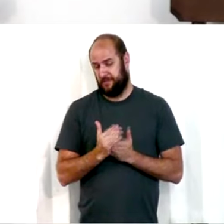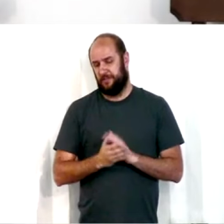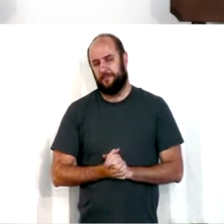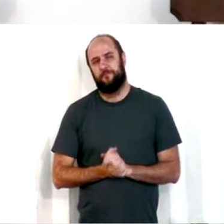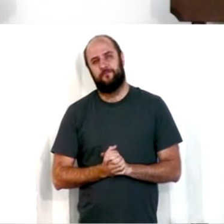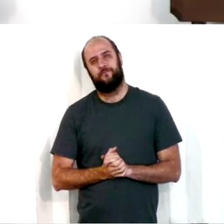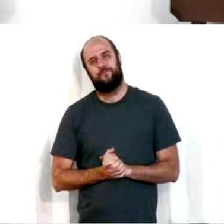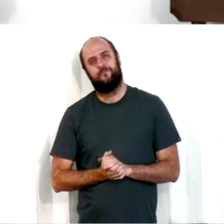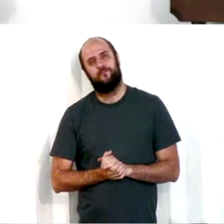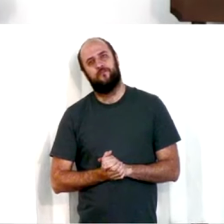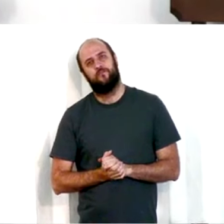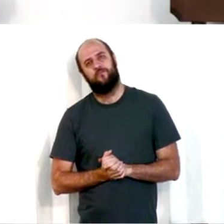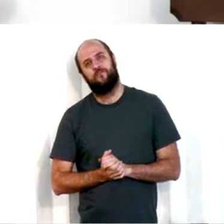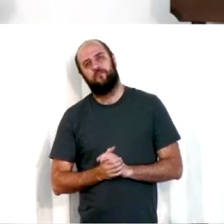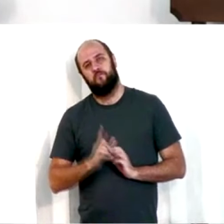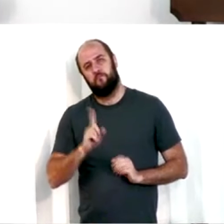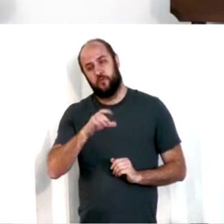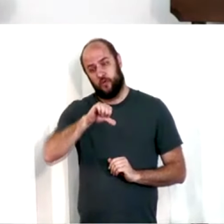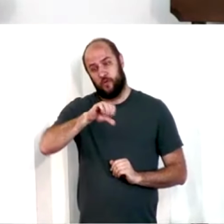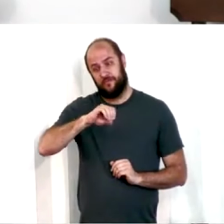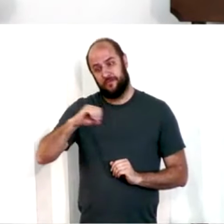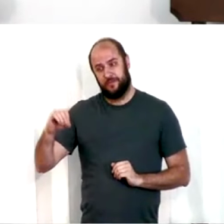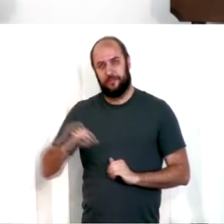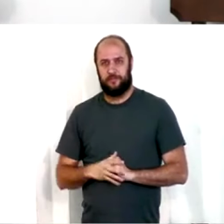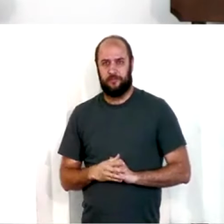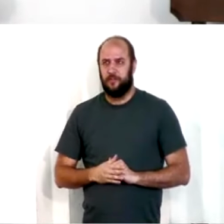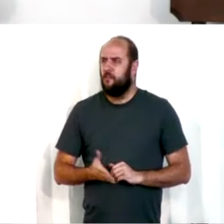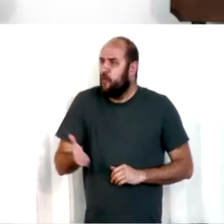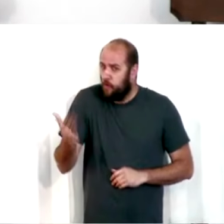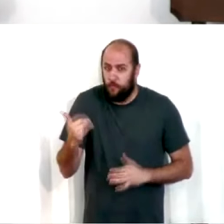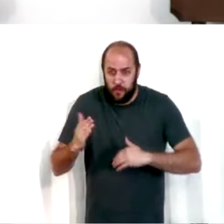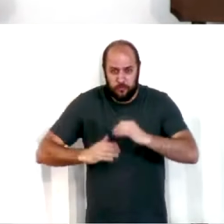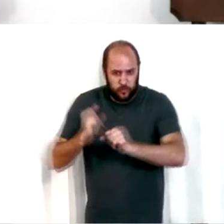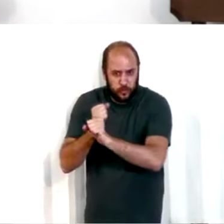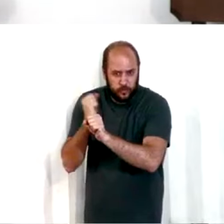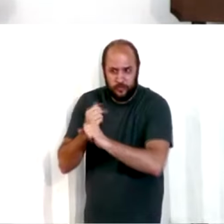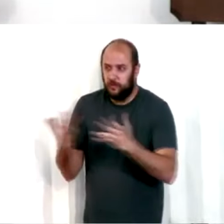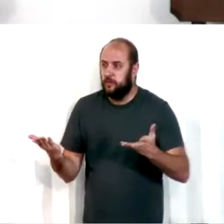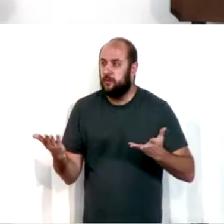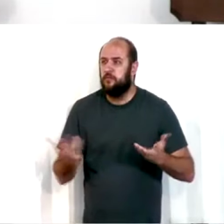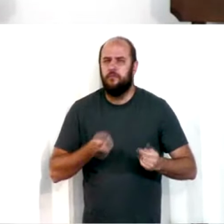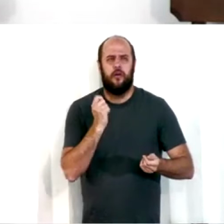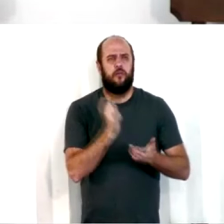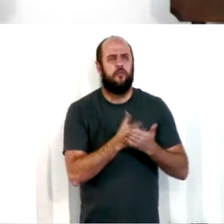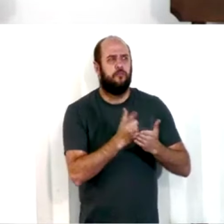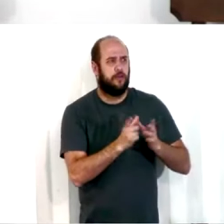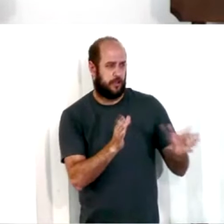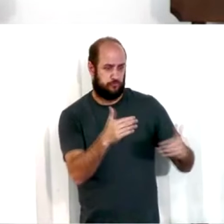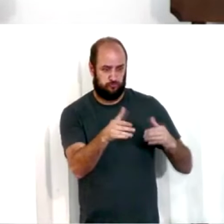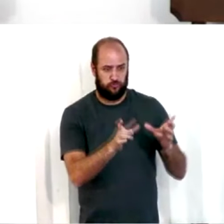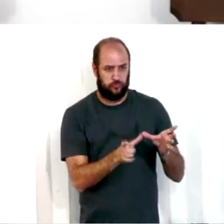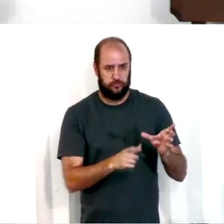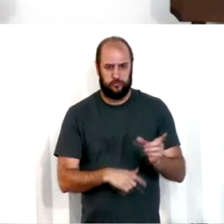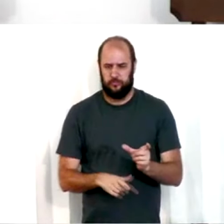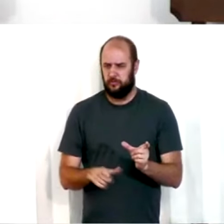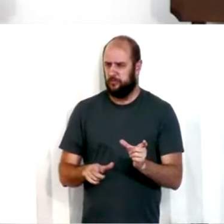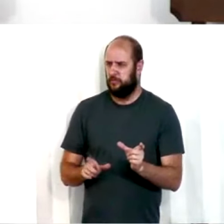E o Willis Banks então chega para as pessoas e diz, vamos construir o templo? Vamos. Onde é que a gente pode comprar tijolo? Tijolo? O que é